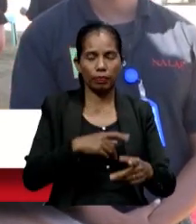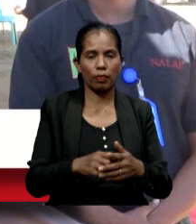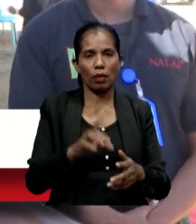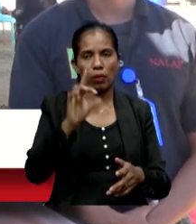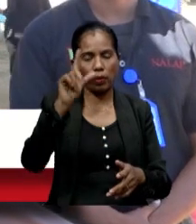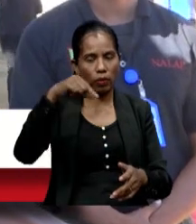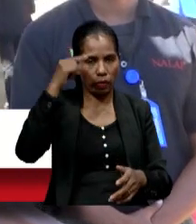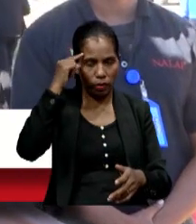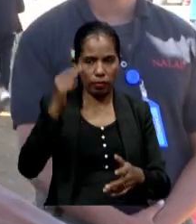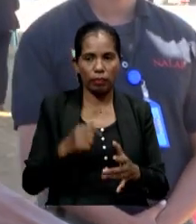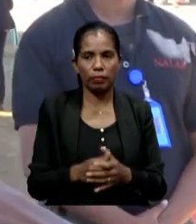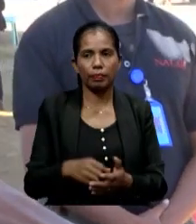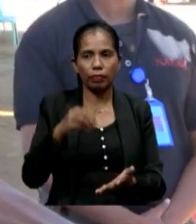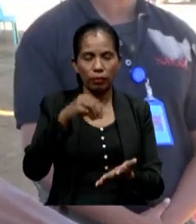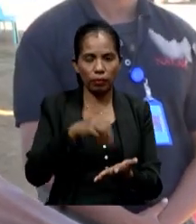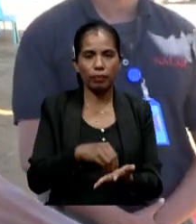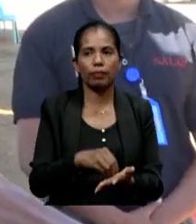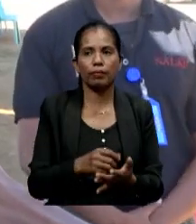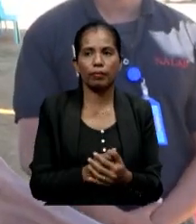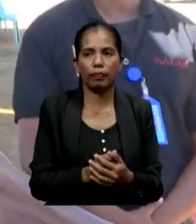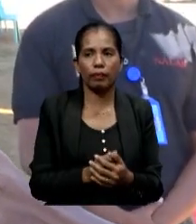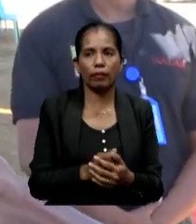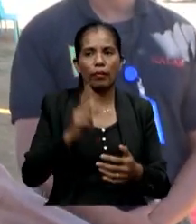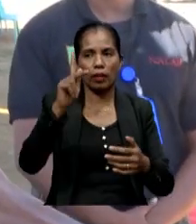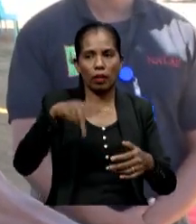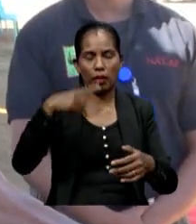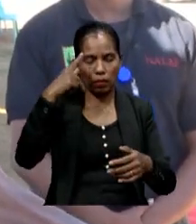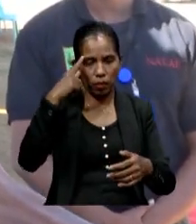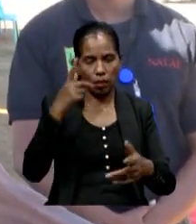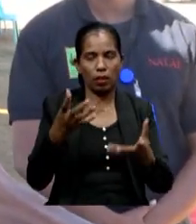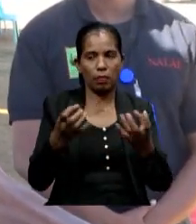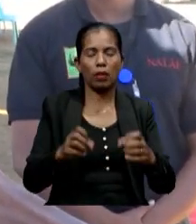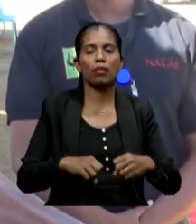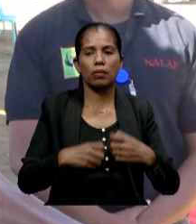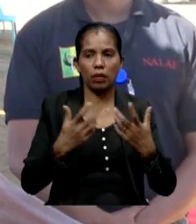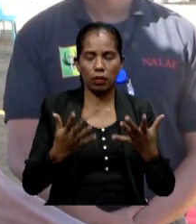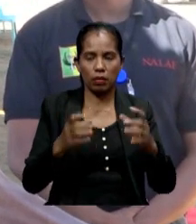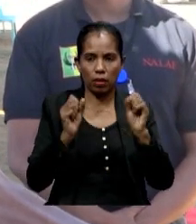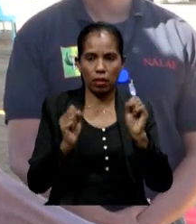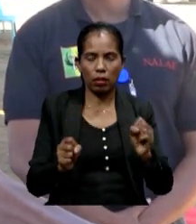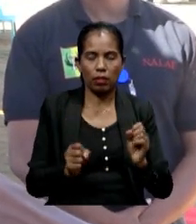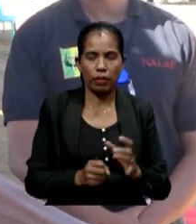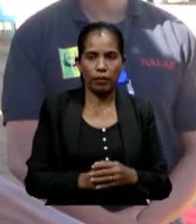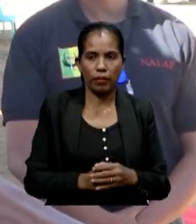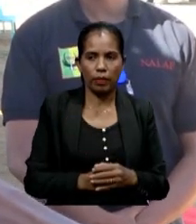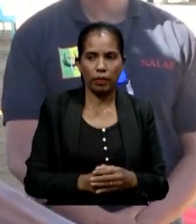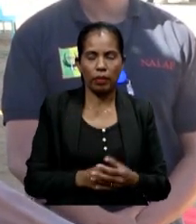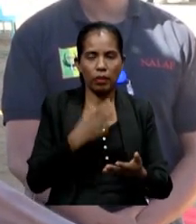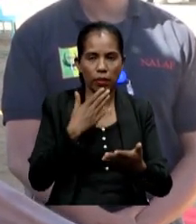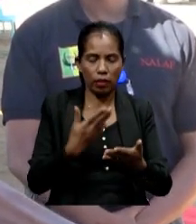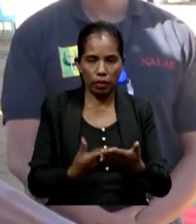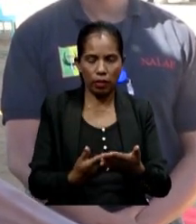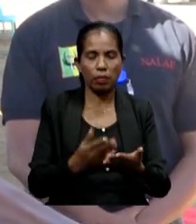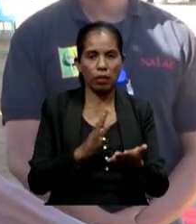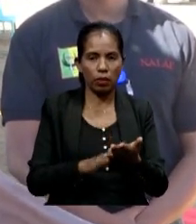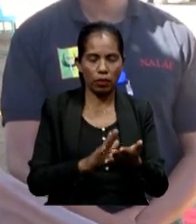nebe estabelece iha política oioen o isama canto bela garante qualidade para ensino superior